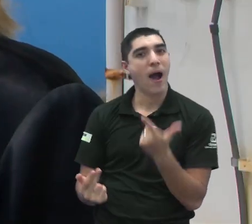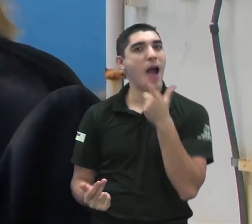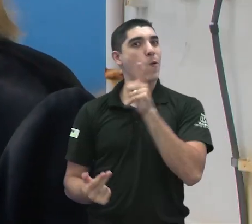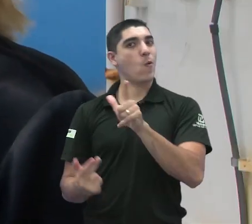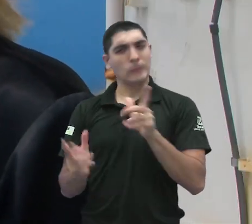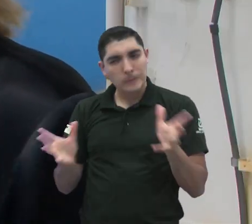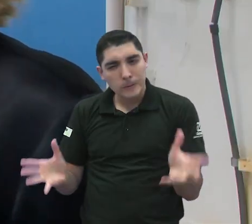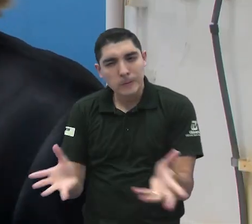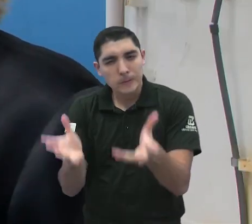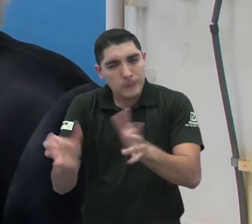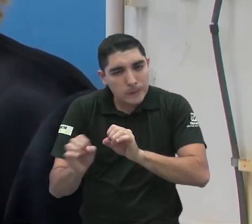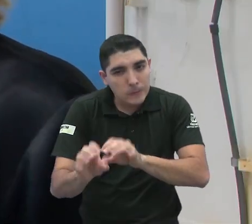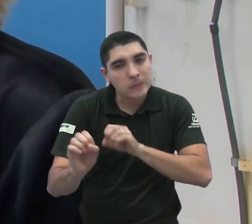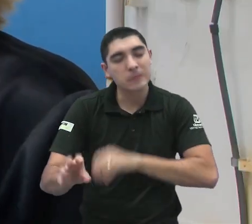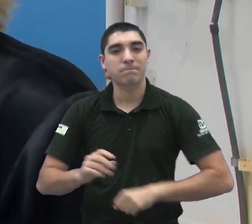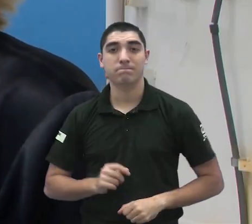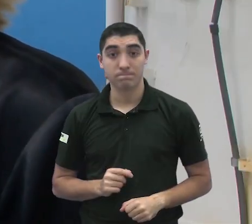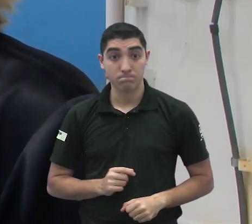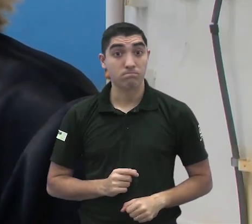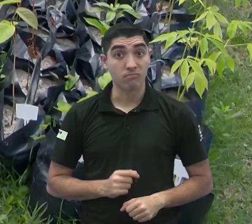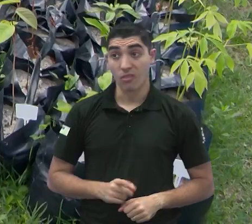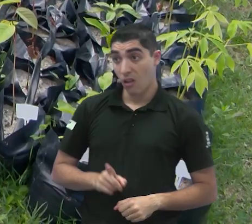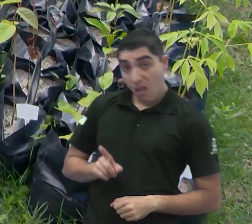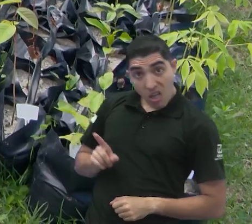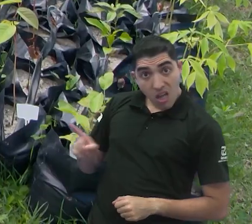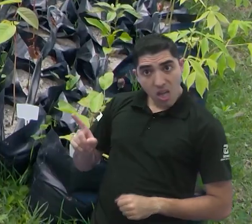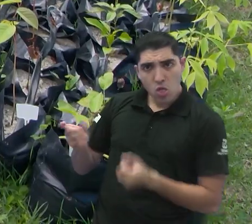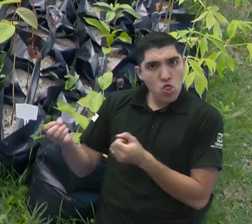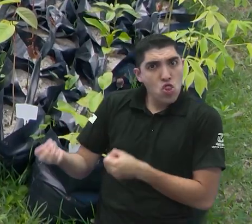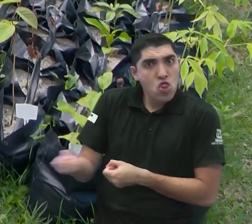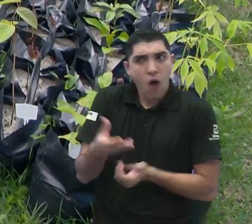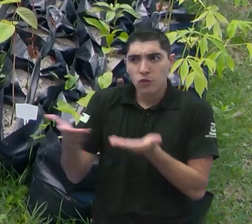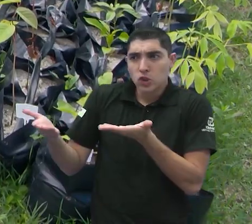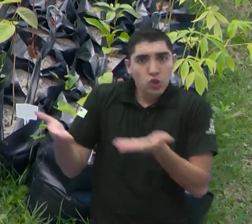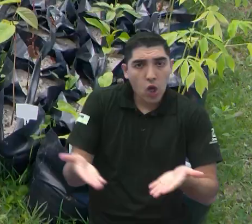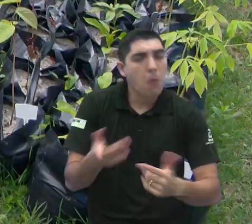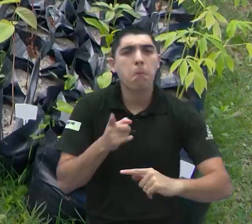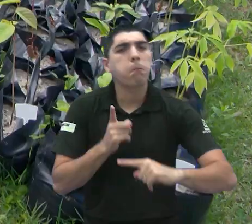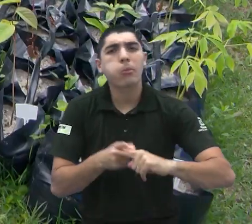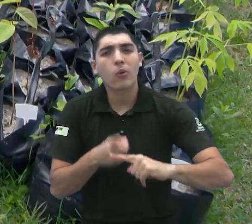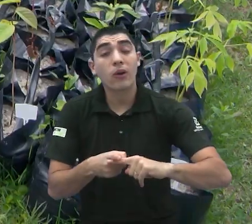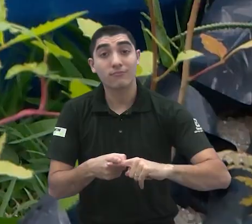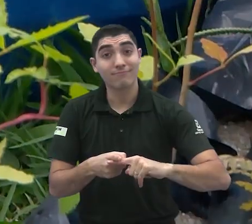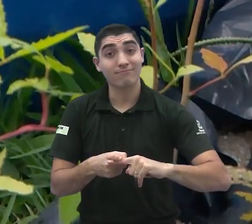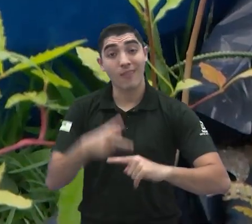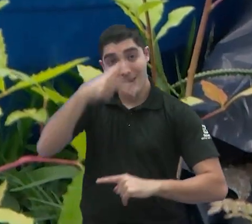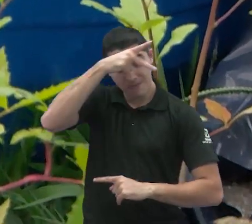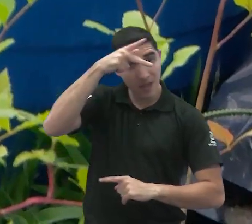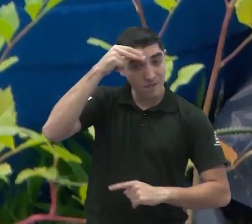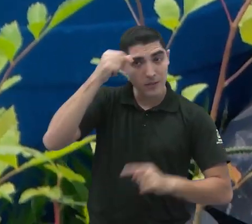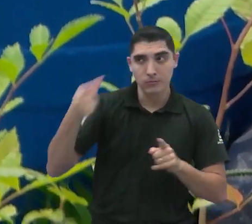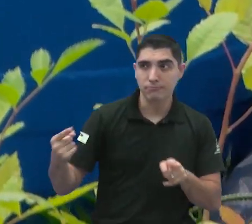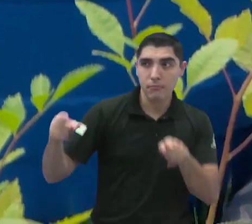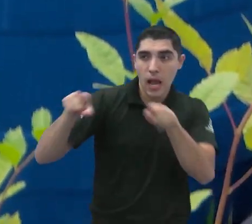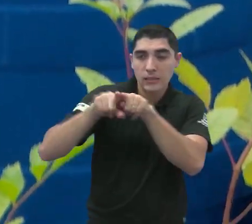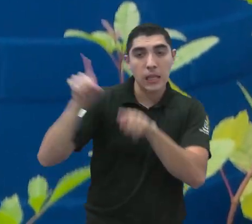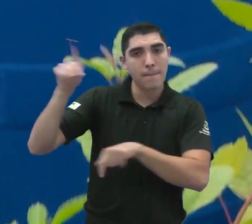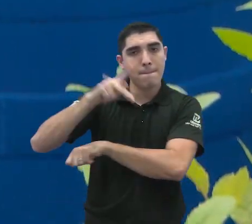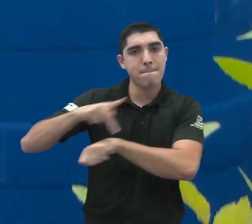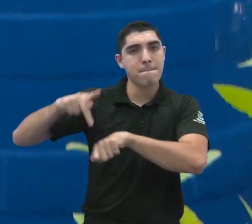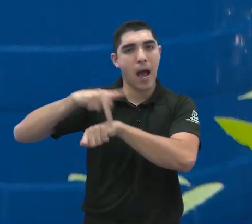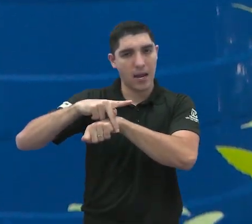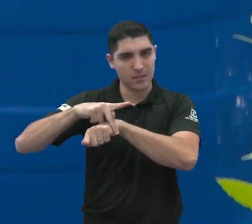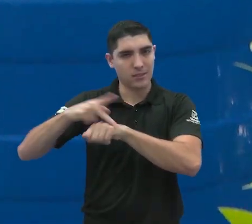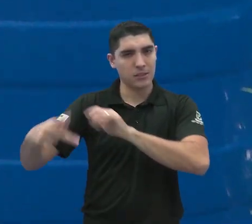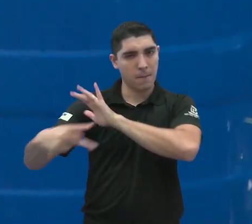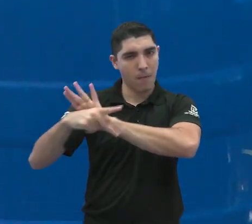o biodigestor, a gente possa fazer essa captação. A chegada dos biodigestores é fruto de uma parceria com o Consulado de